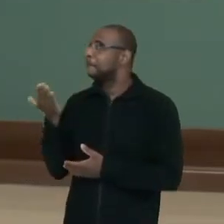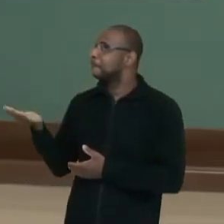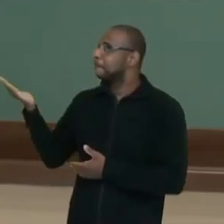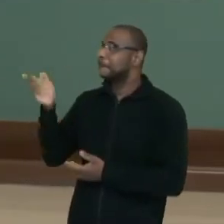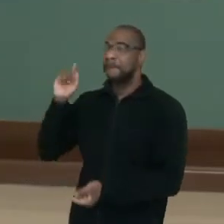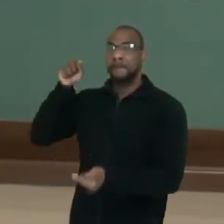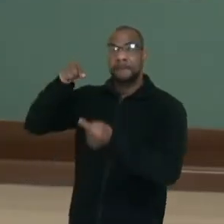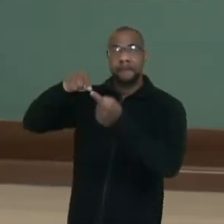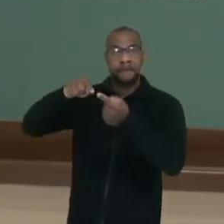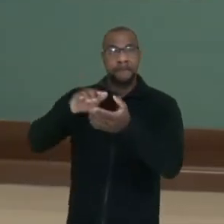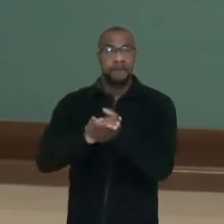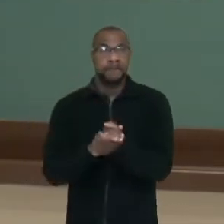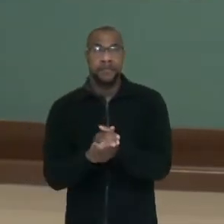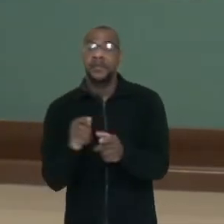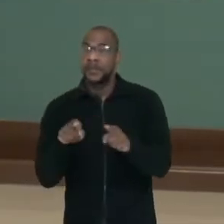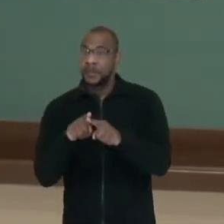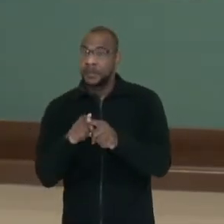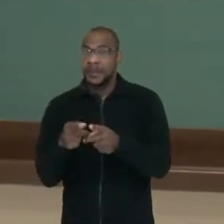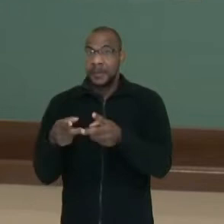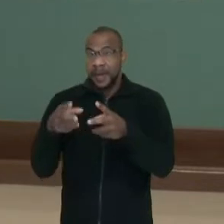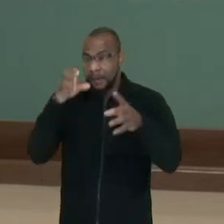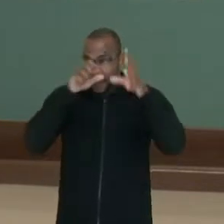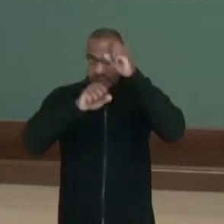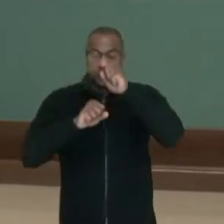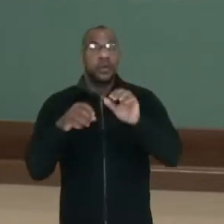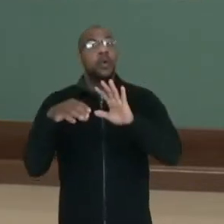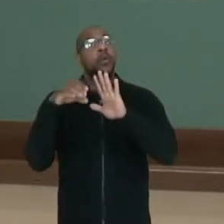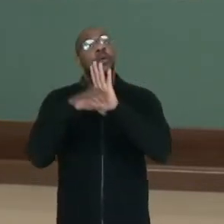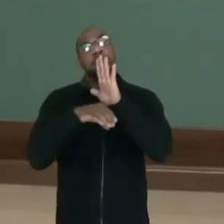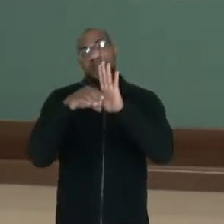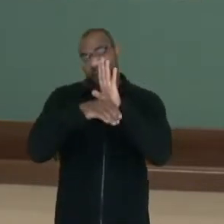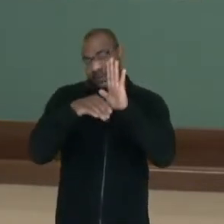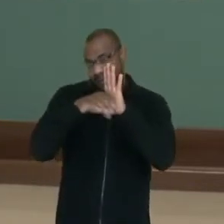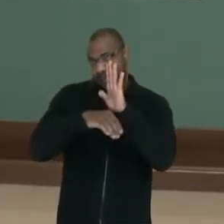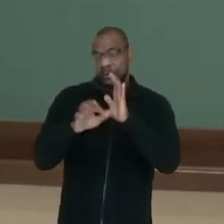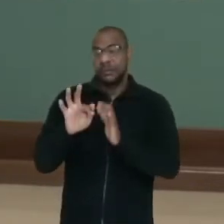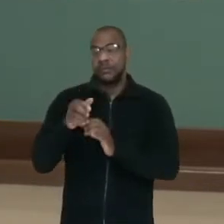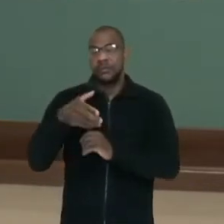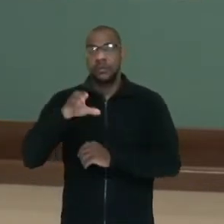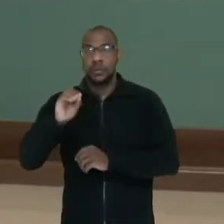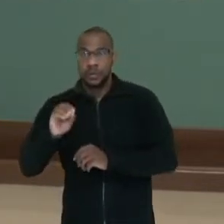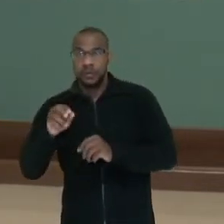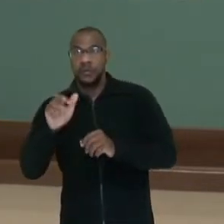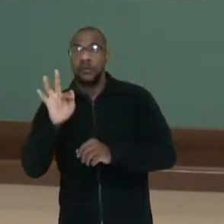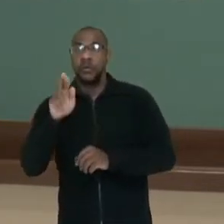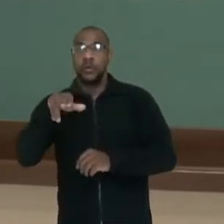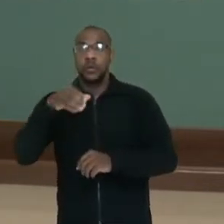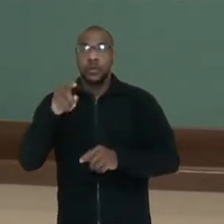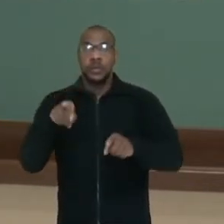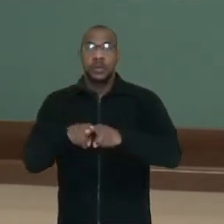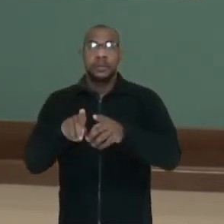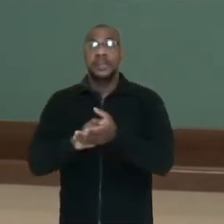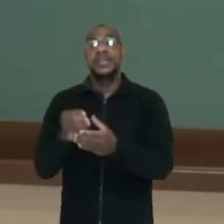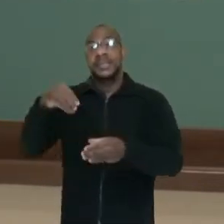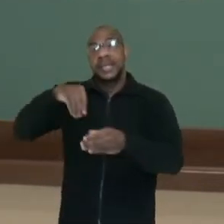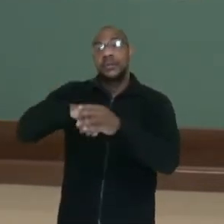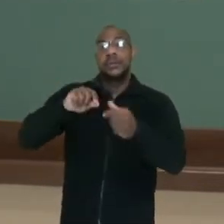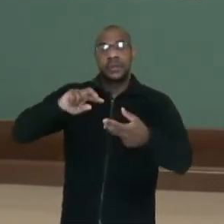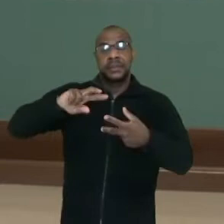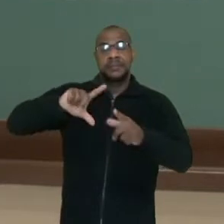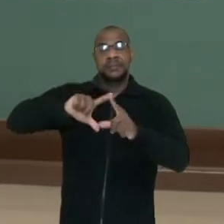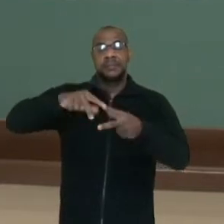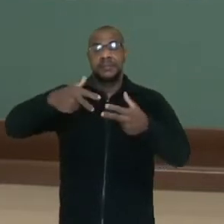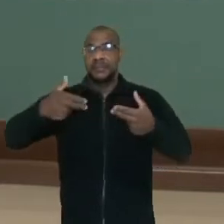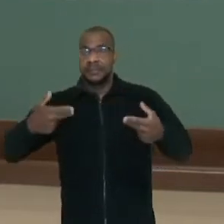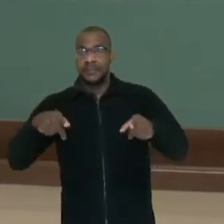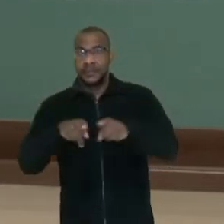objetivos: aplicar o conceito de função onde agora? Na resolução de problemas que envolvem elementos da geometria, gente,